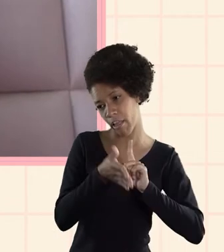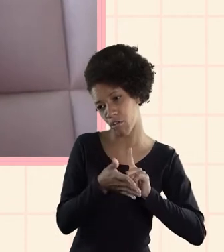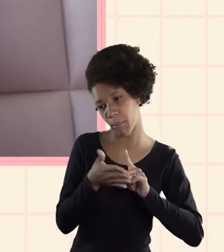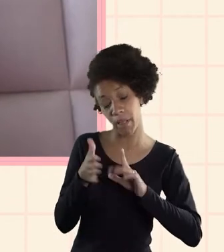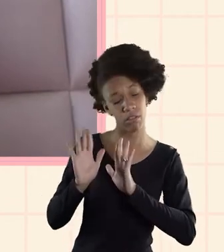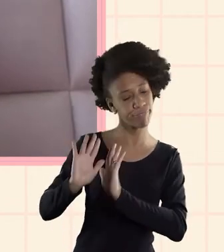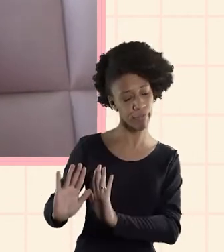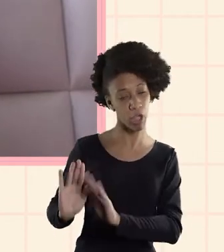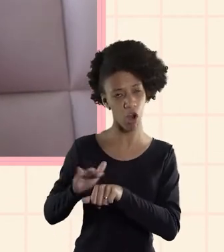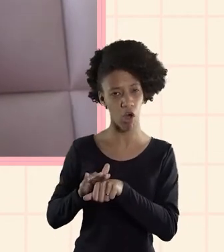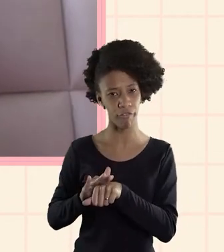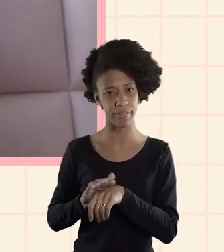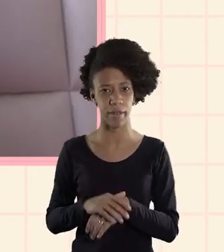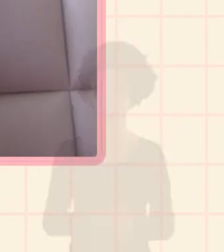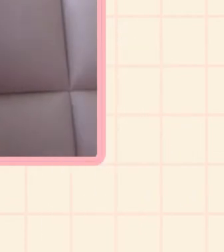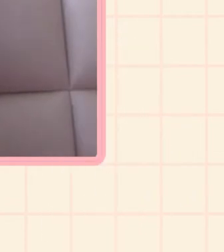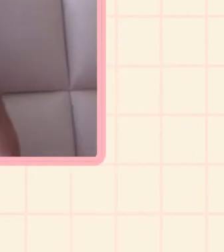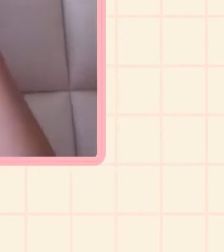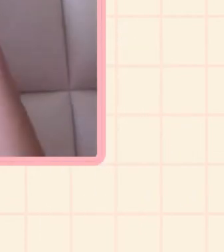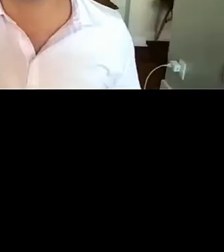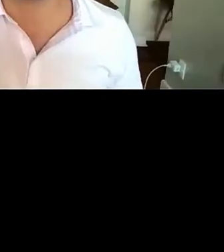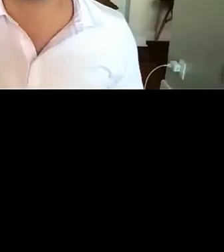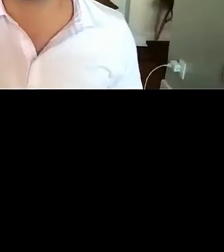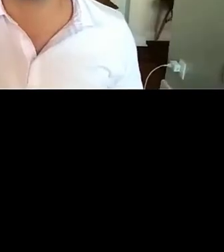frase filha se eu não estou online eu não posso falar agora